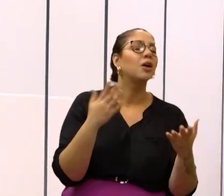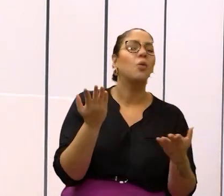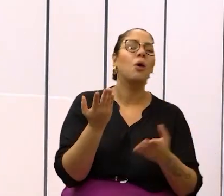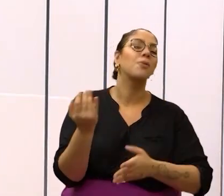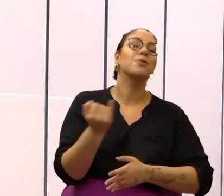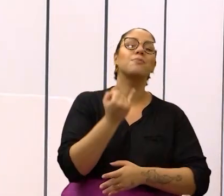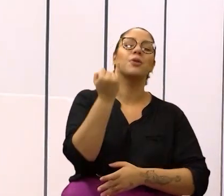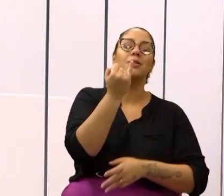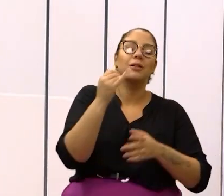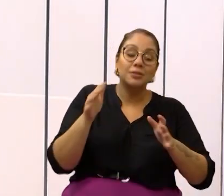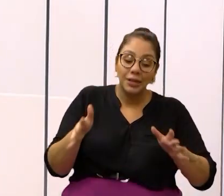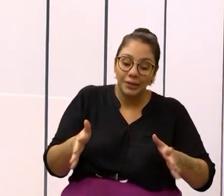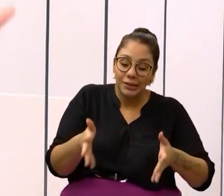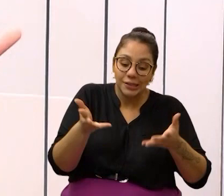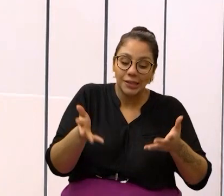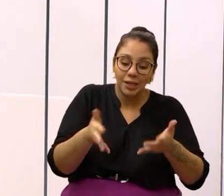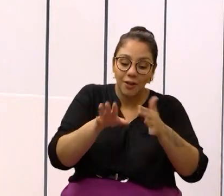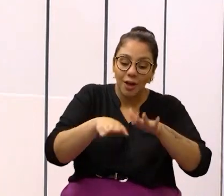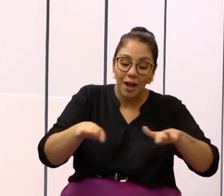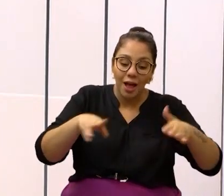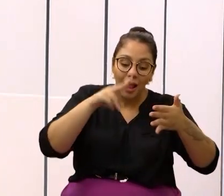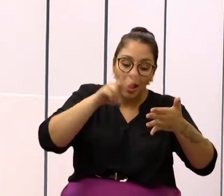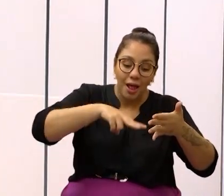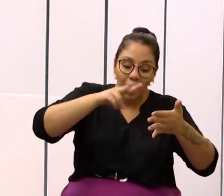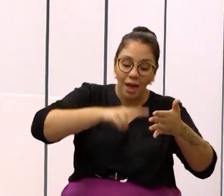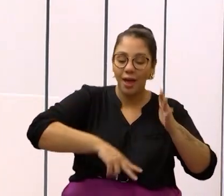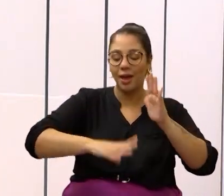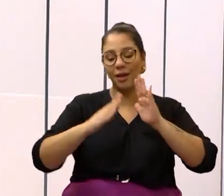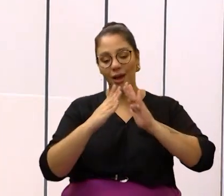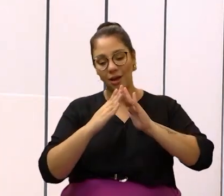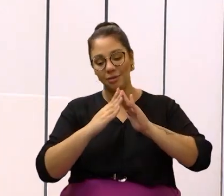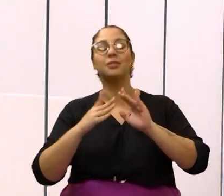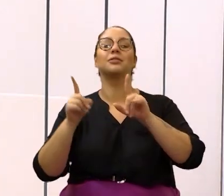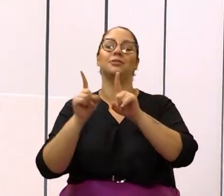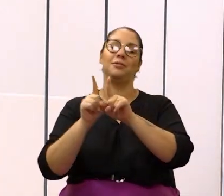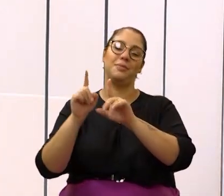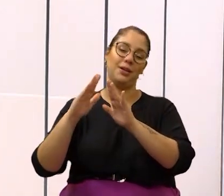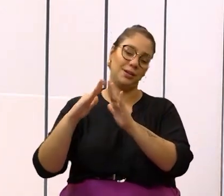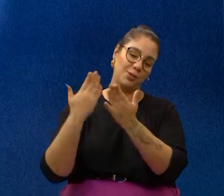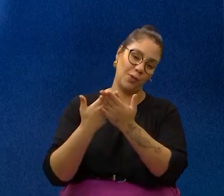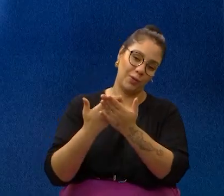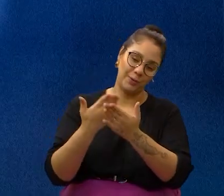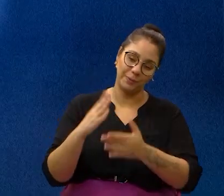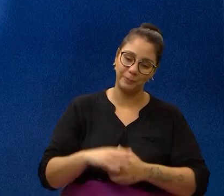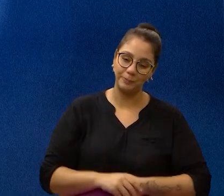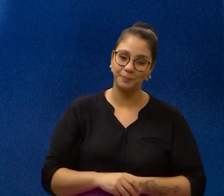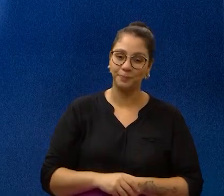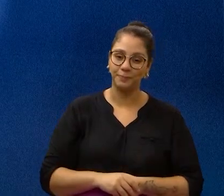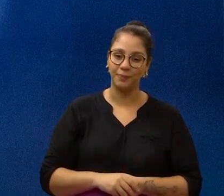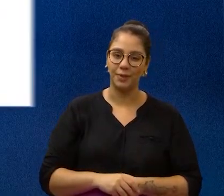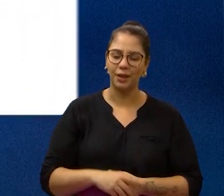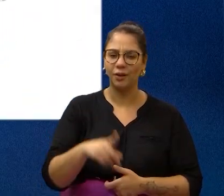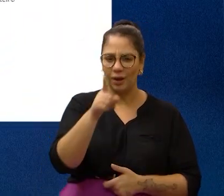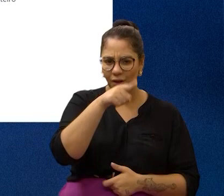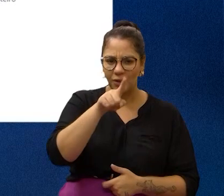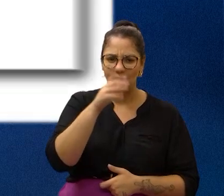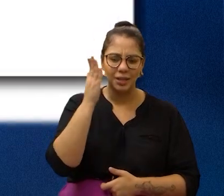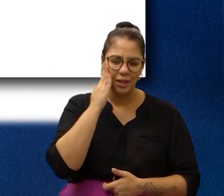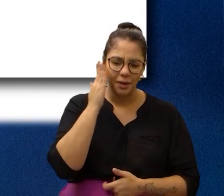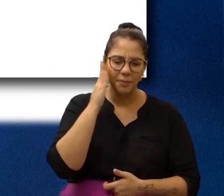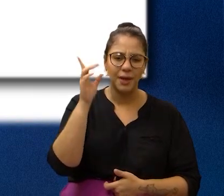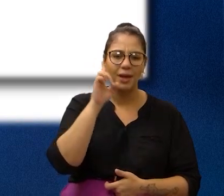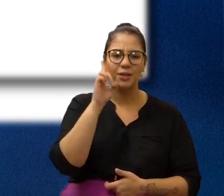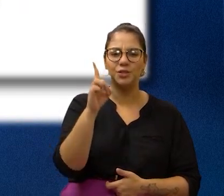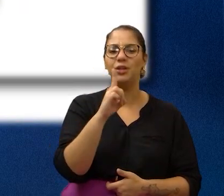de se incentivar o hábito da leitura em casa e também na escola. Você sabia que no